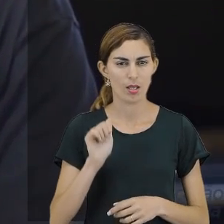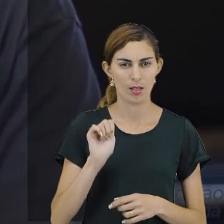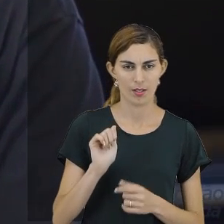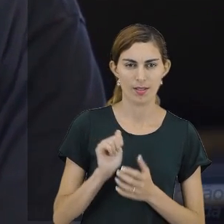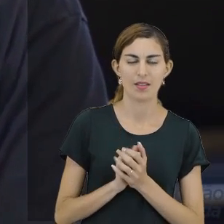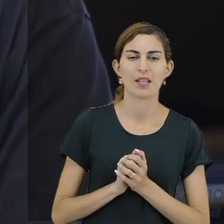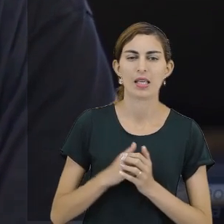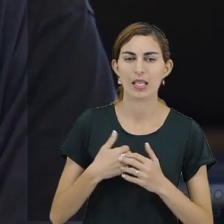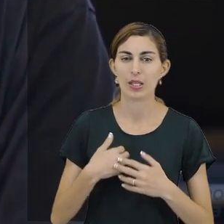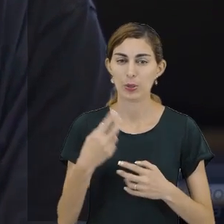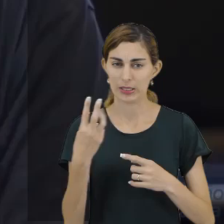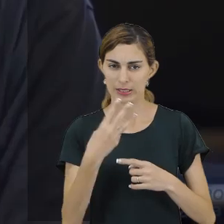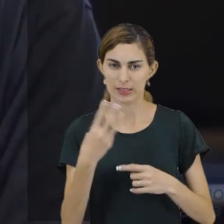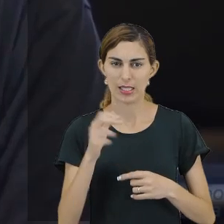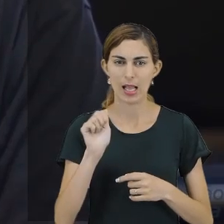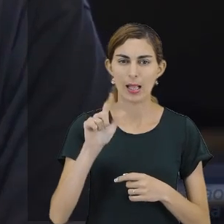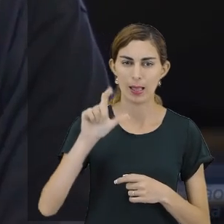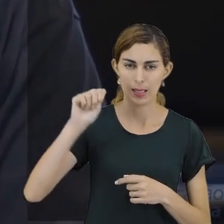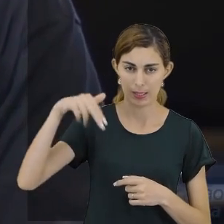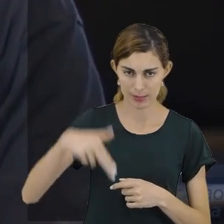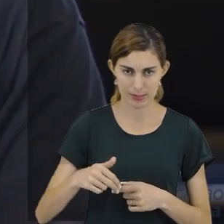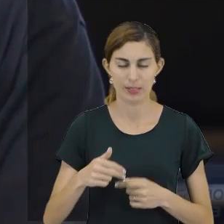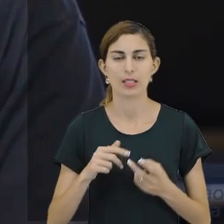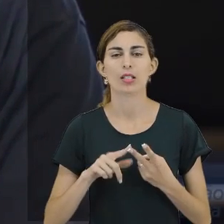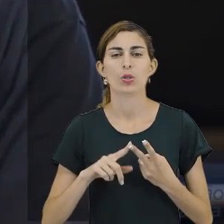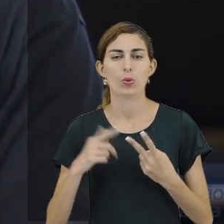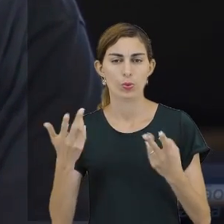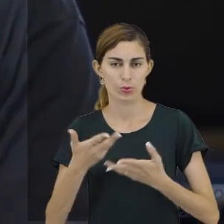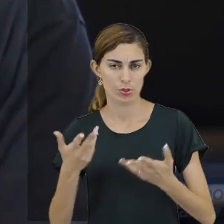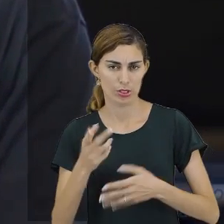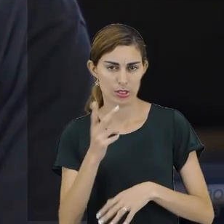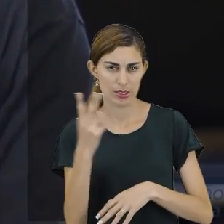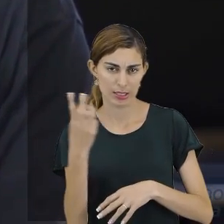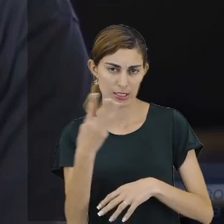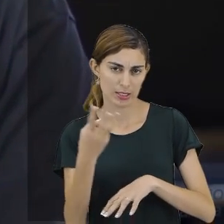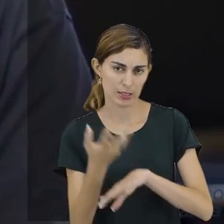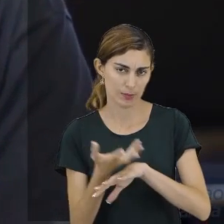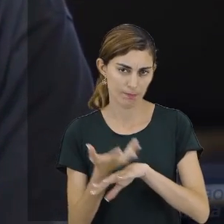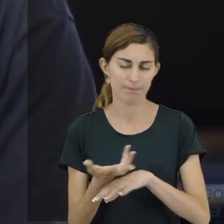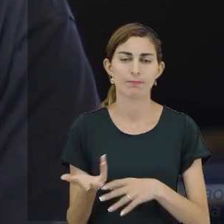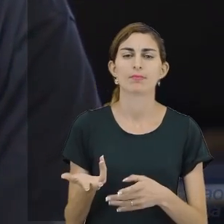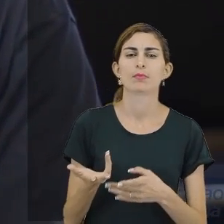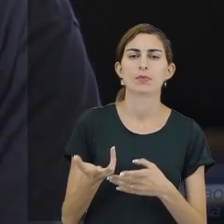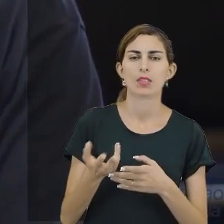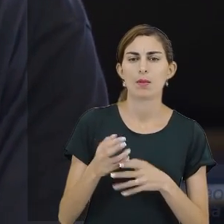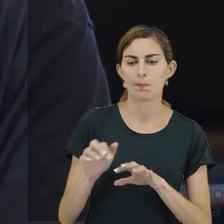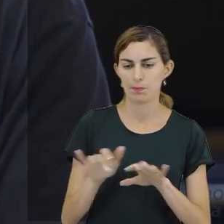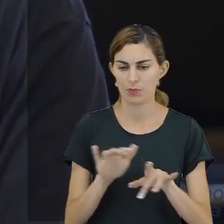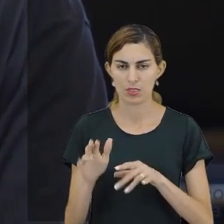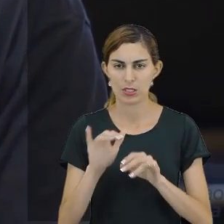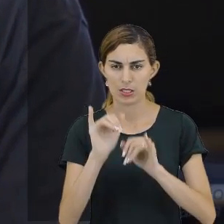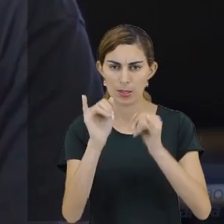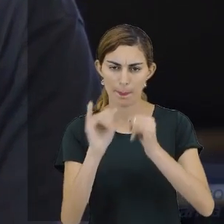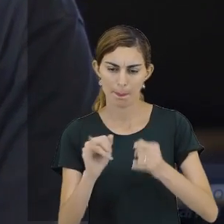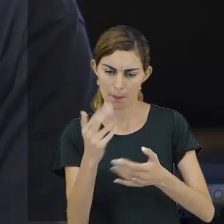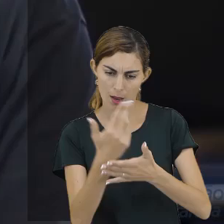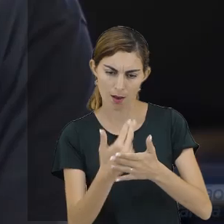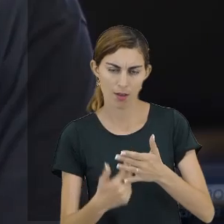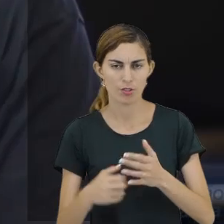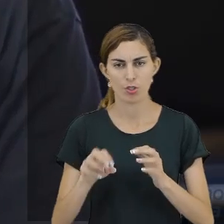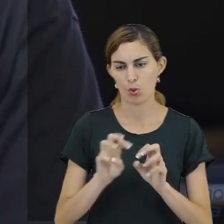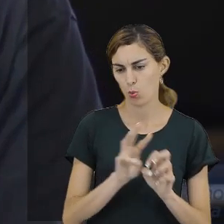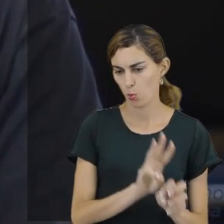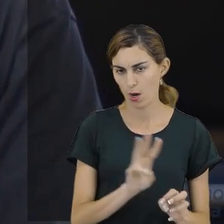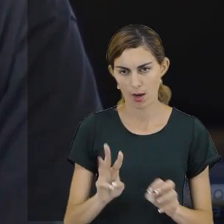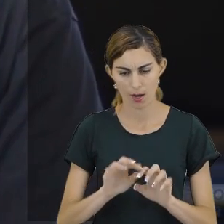eu sou Alan Brito, seja bem-vindo à nossa terceira e última competência da disciplina de editoração de imagens para o web. O que nós vamos aprender